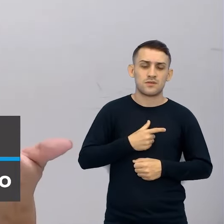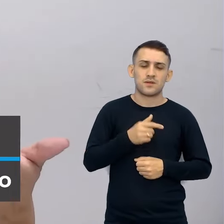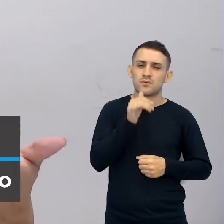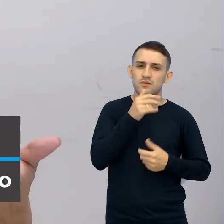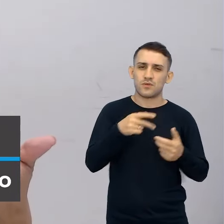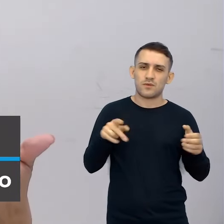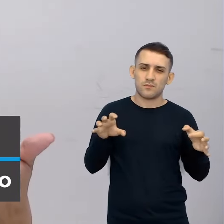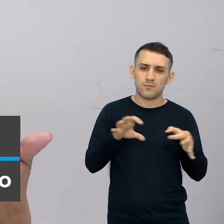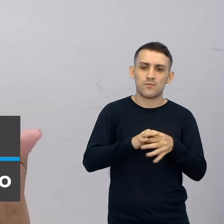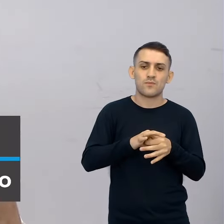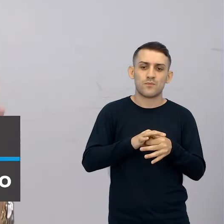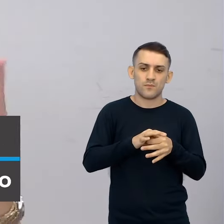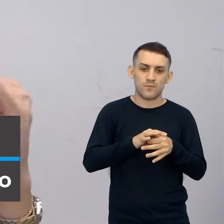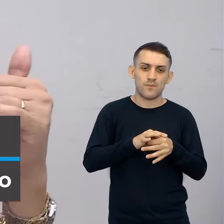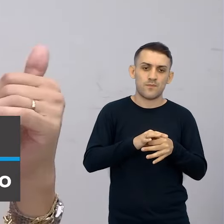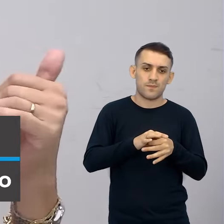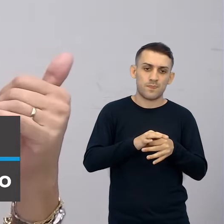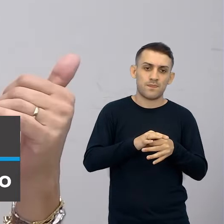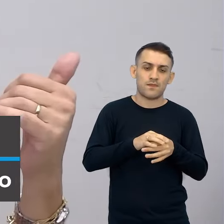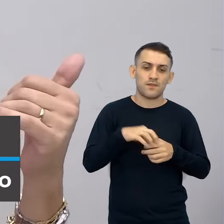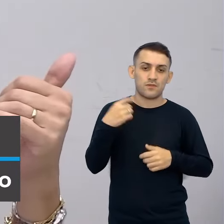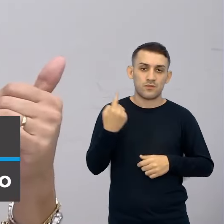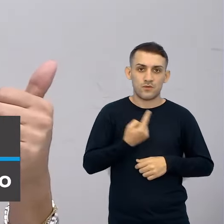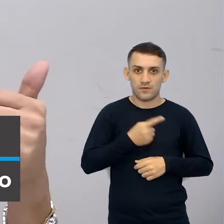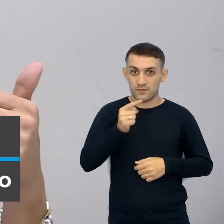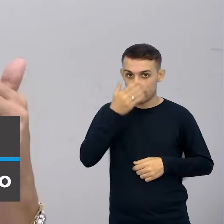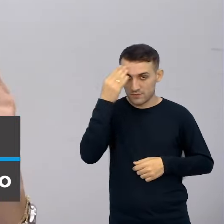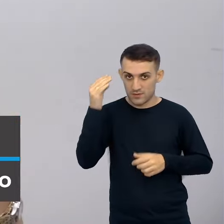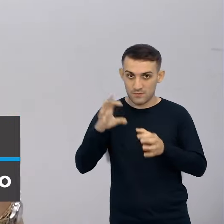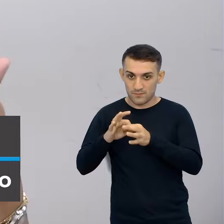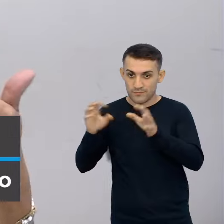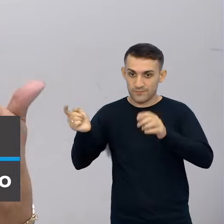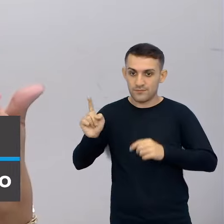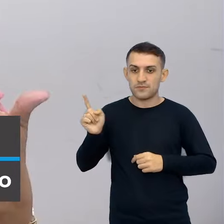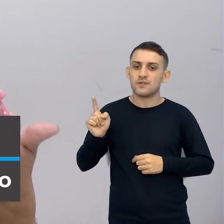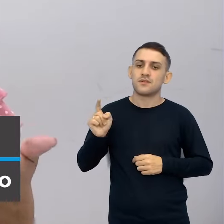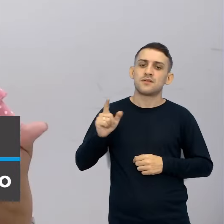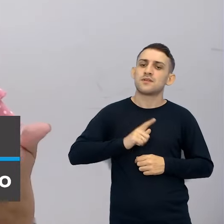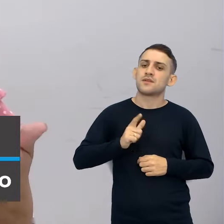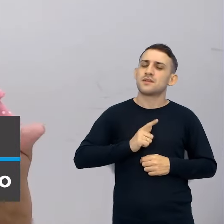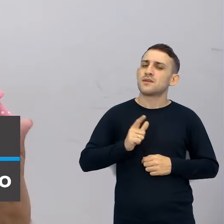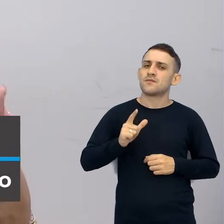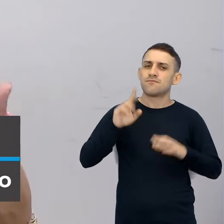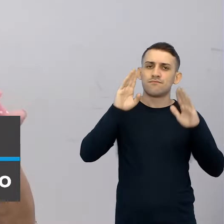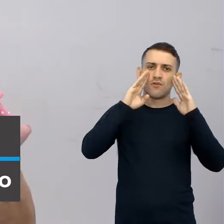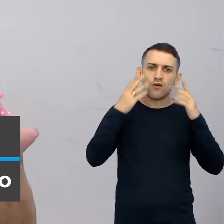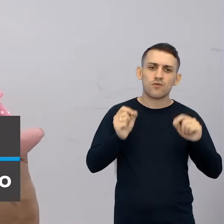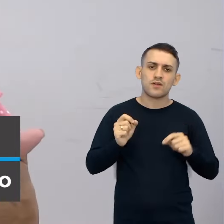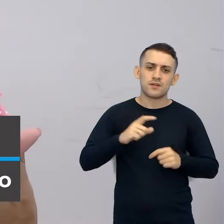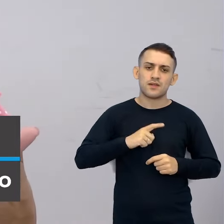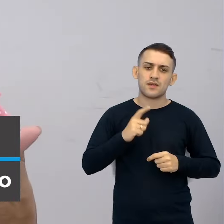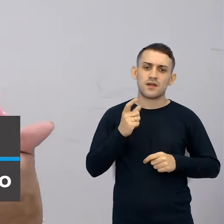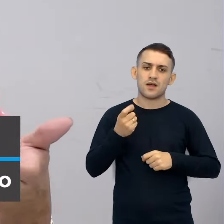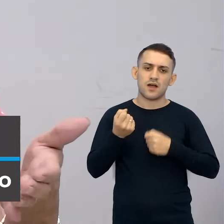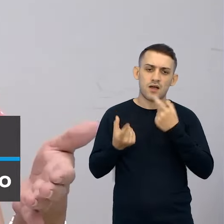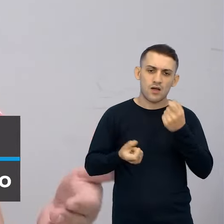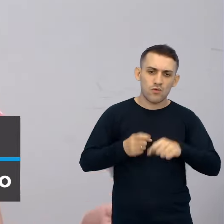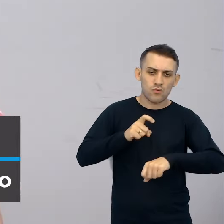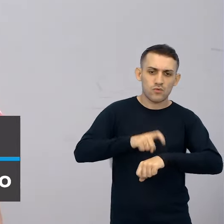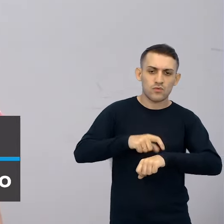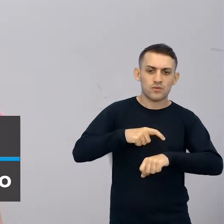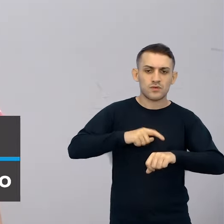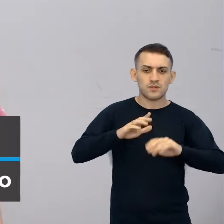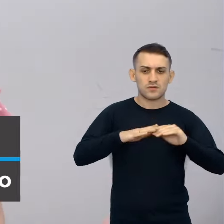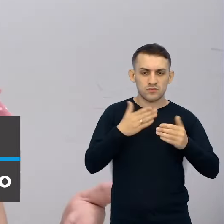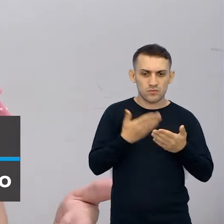dizer assim, e não deixa de lado a desplugada, exatamente no sentido de que, em algum momento, né, tem escola que a